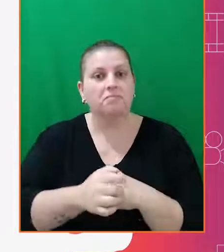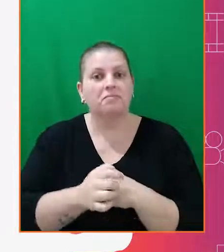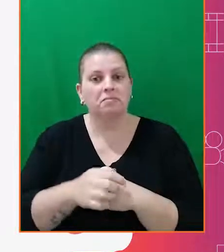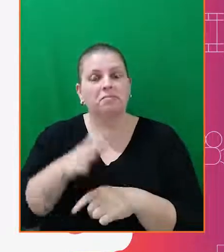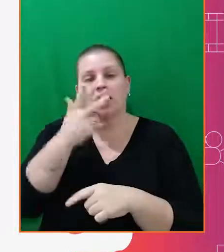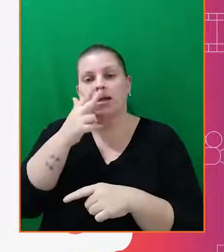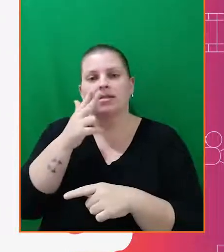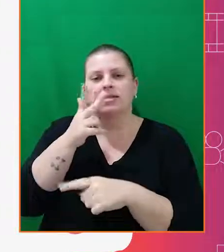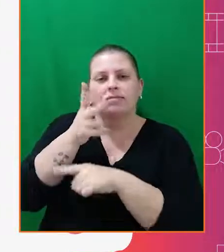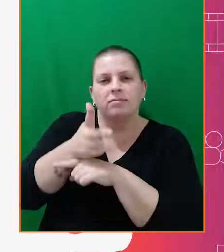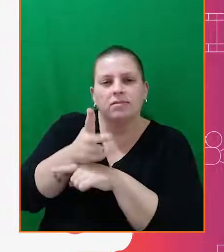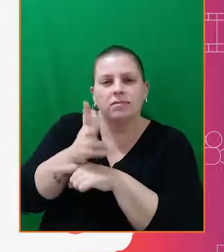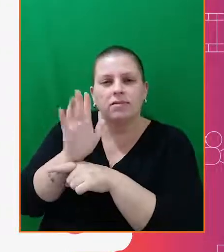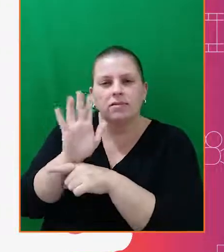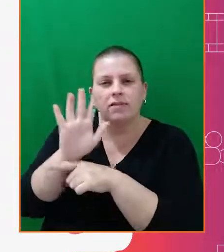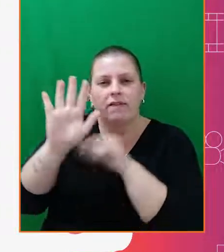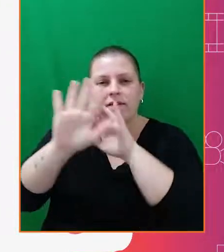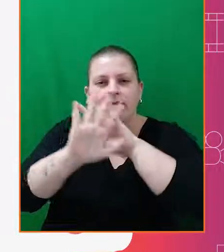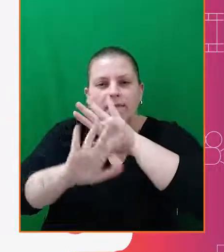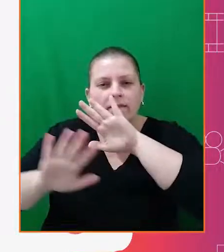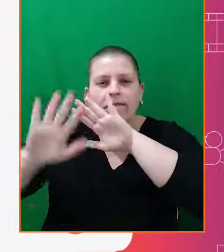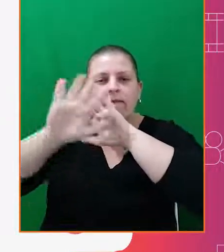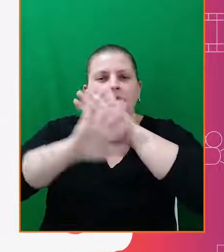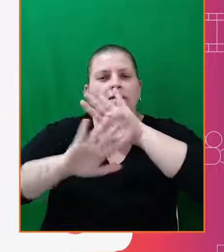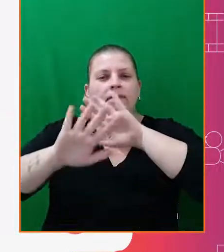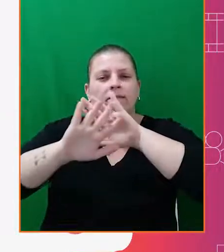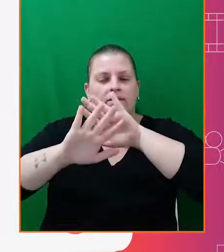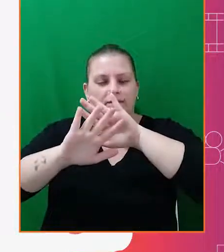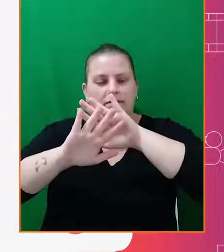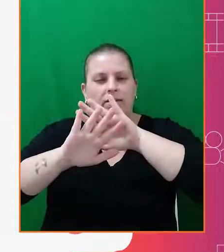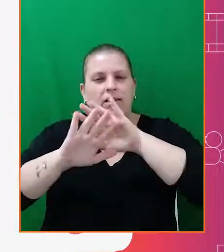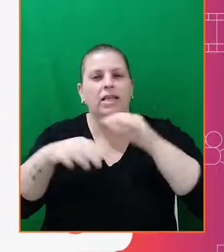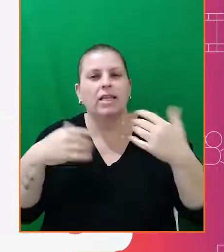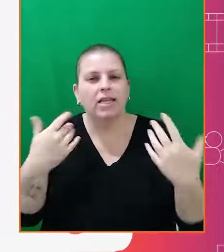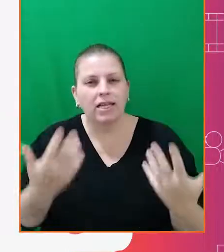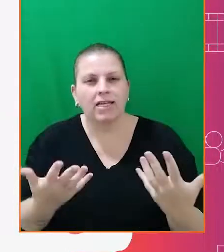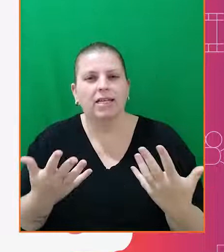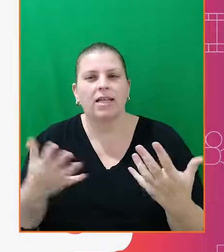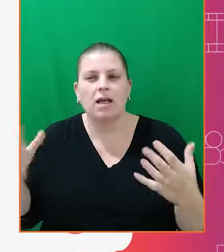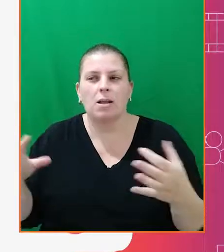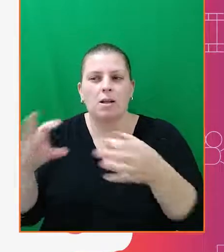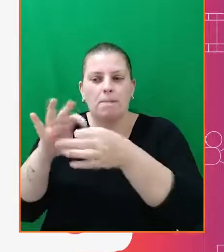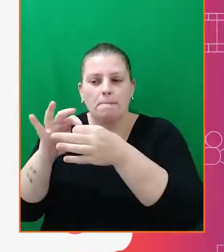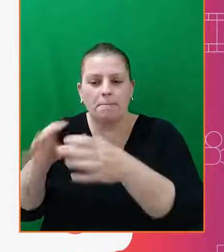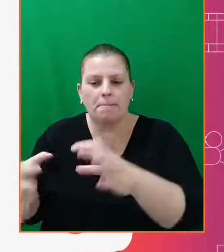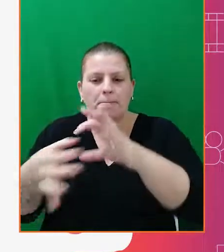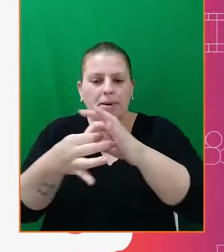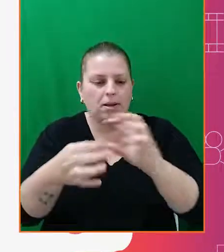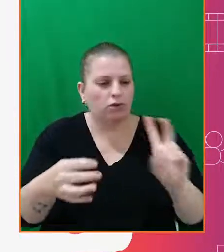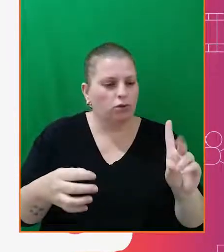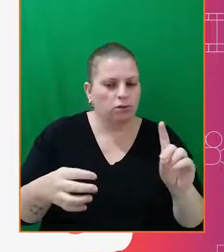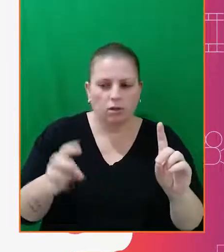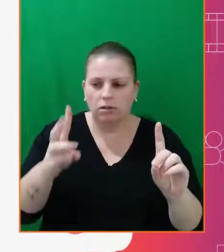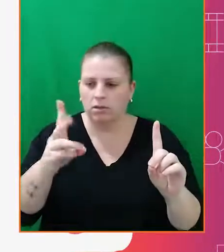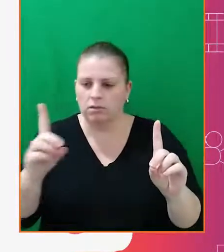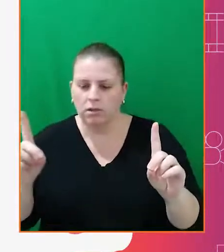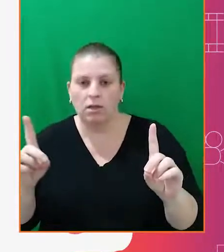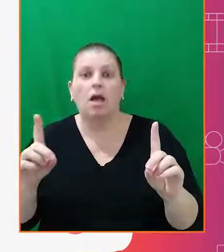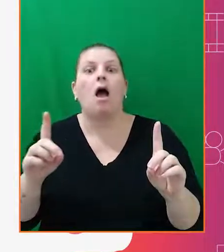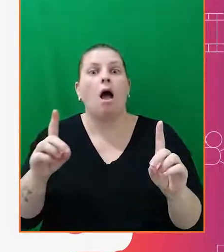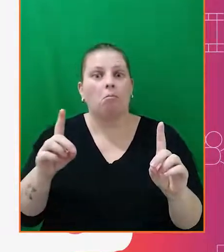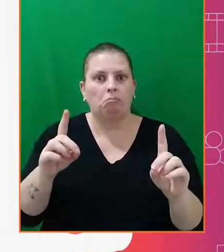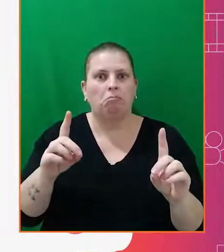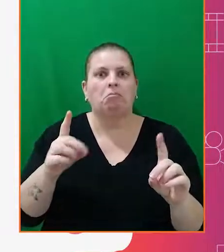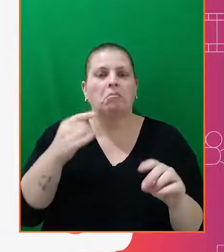até inserção ali, por exemplo, de vídeo mesmo, como fundo e como cenário. Então essas combinações, essas integrações se